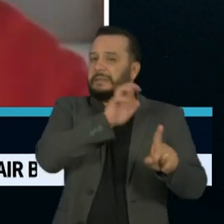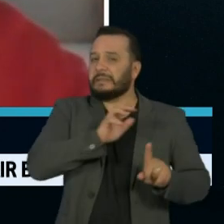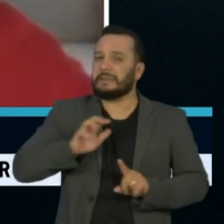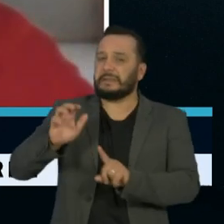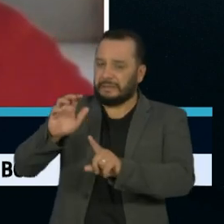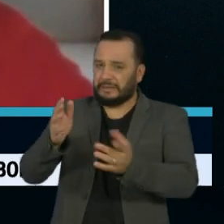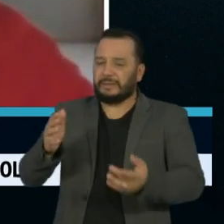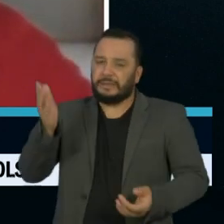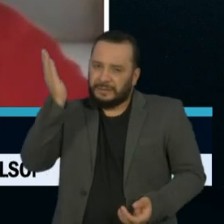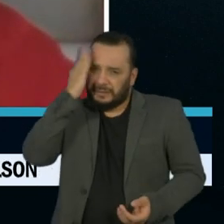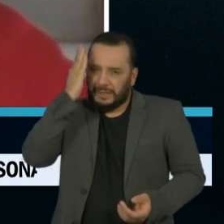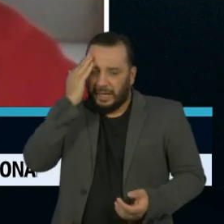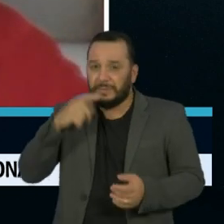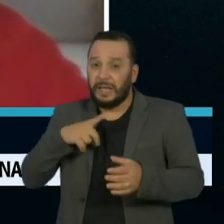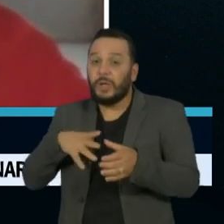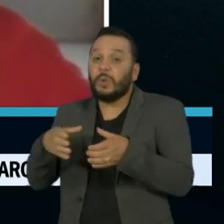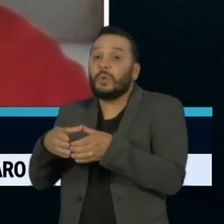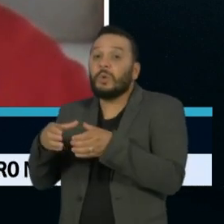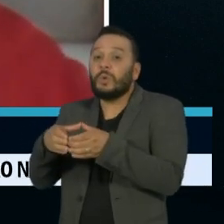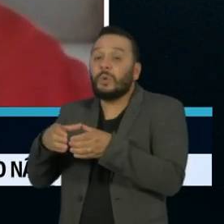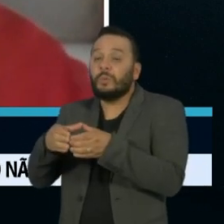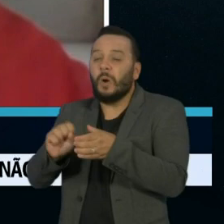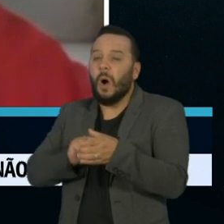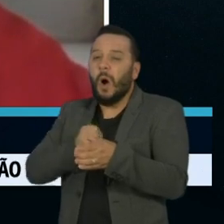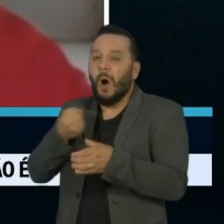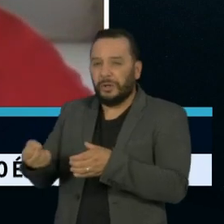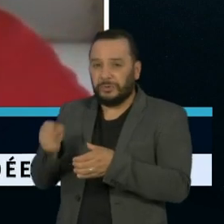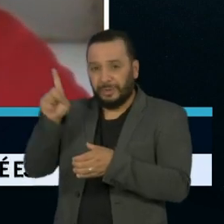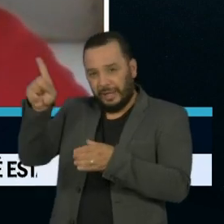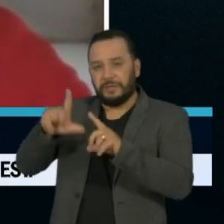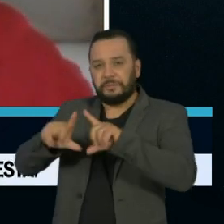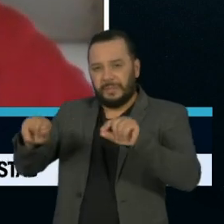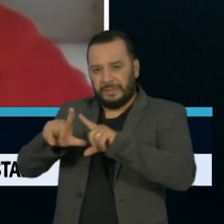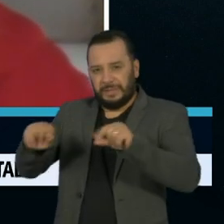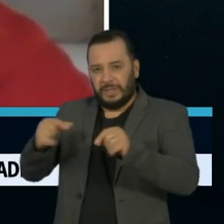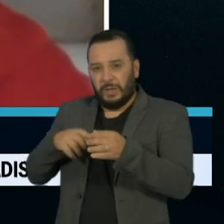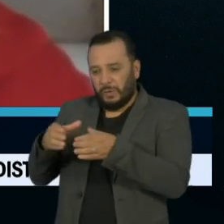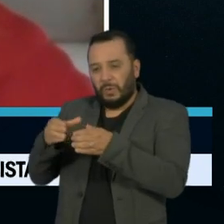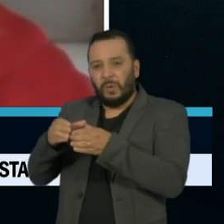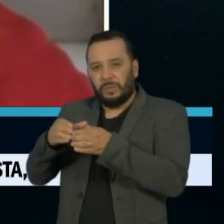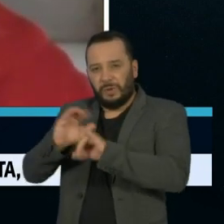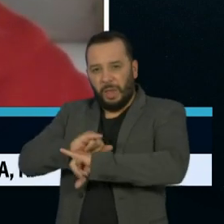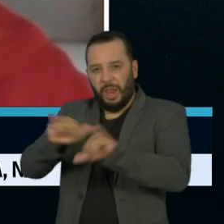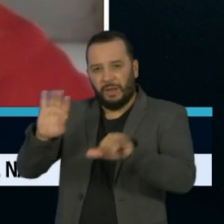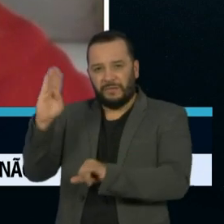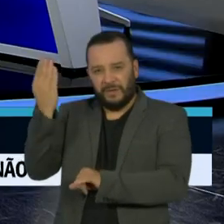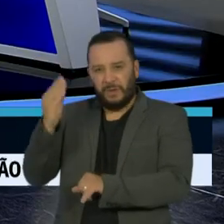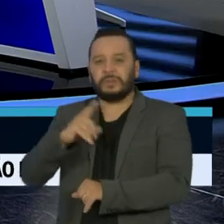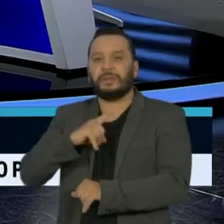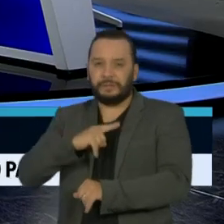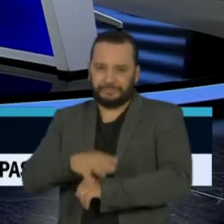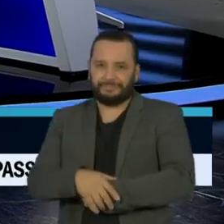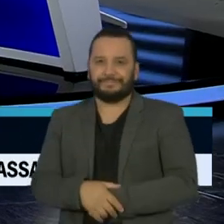né, o gabinete do ódio que vem de Brasília, é que dissemina isso pelas redes sociais.